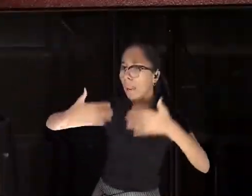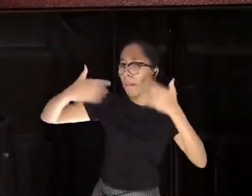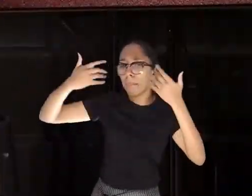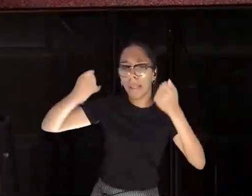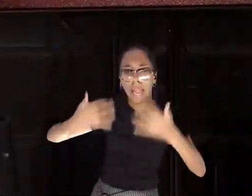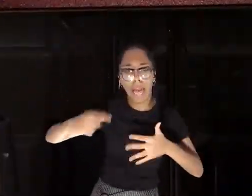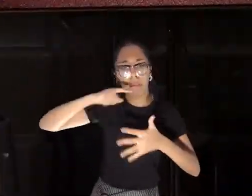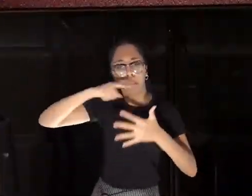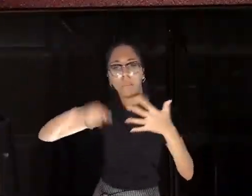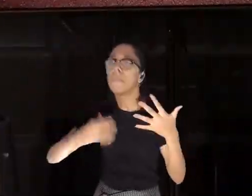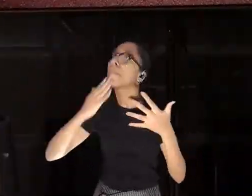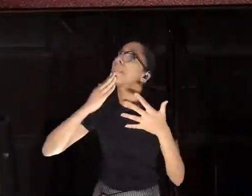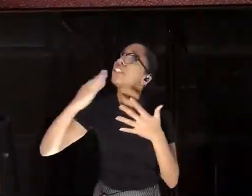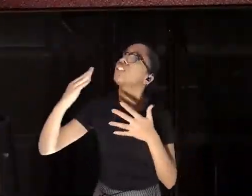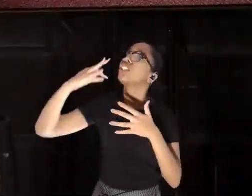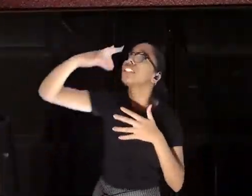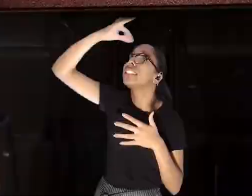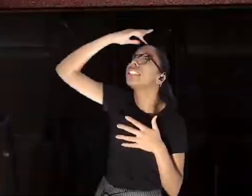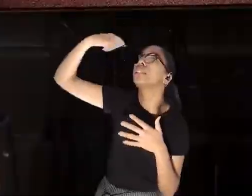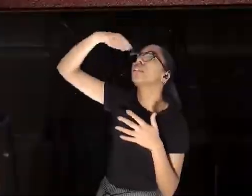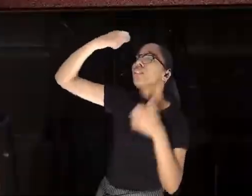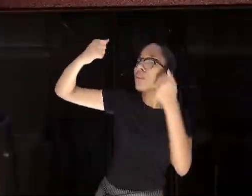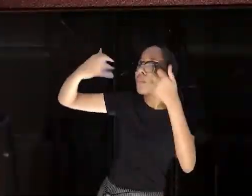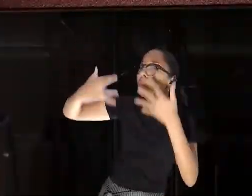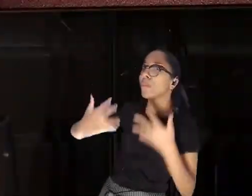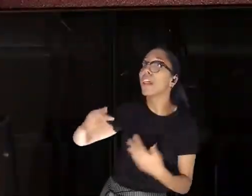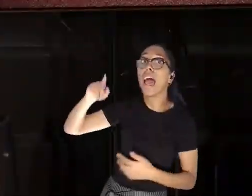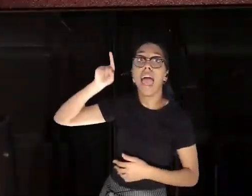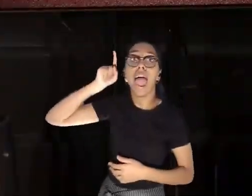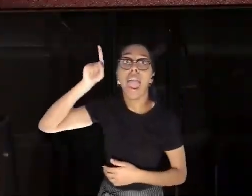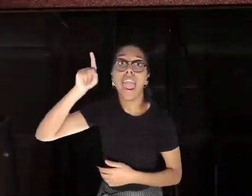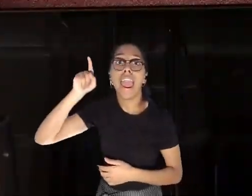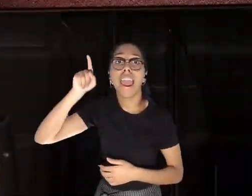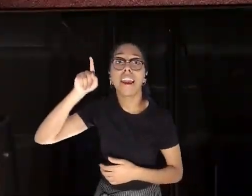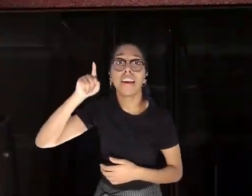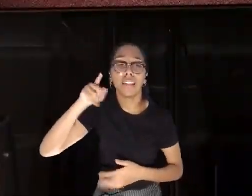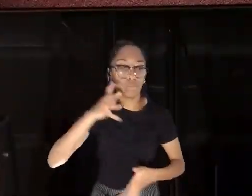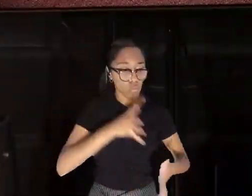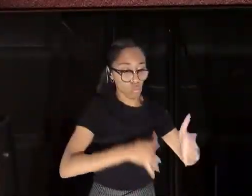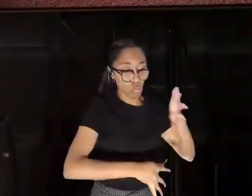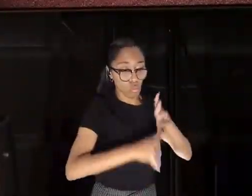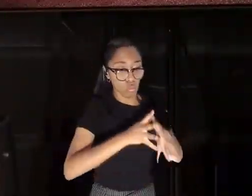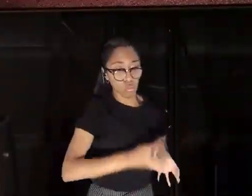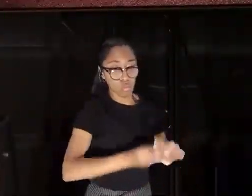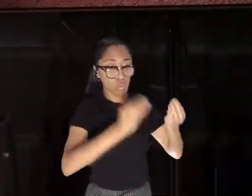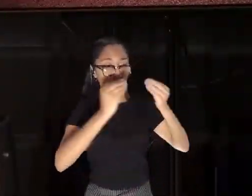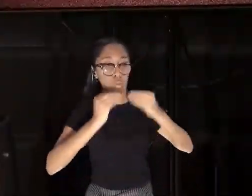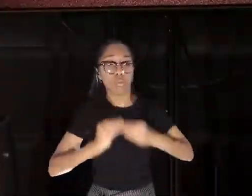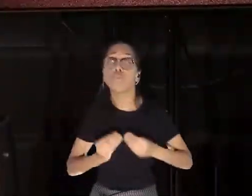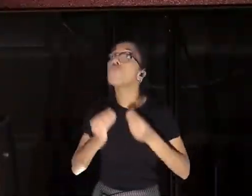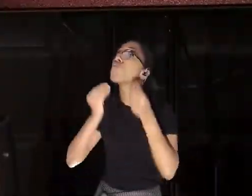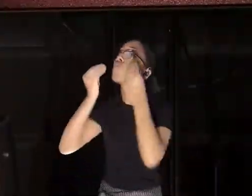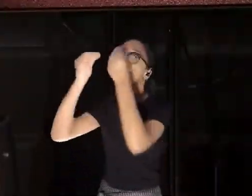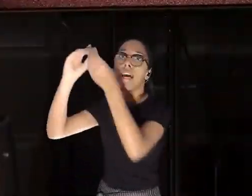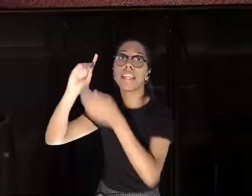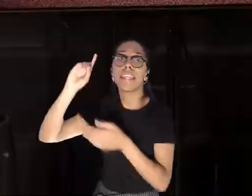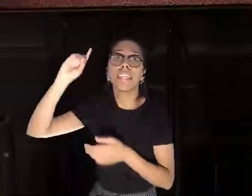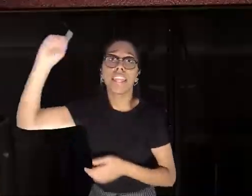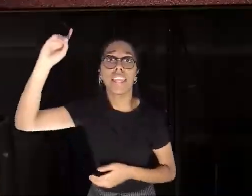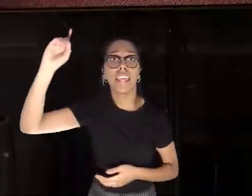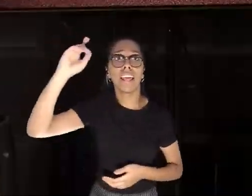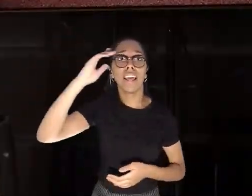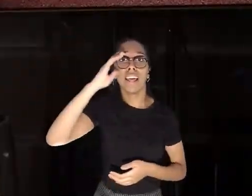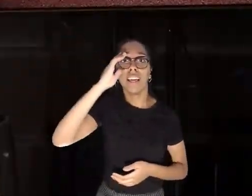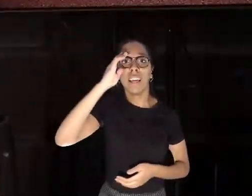o que é gemido inexprimível? É quando você está tão chocado que você não consegue nem expressar som, você só consegue ficar... Ele geme por